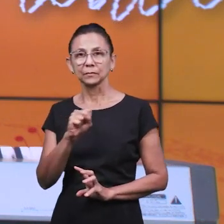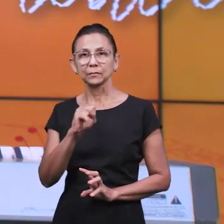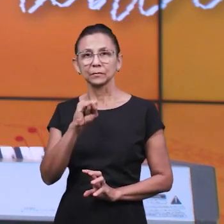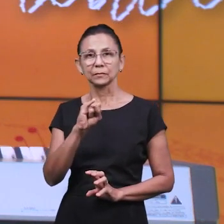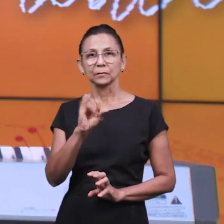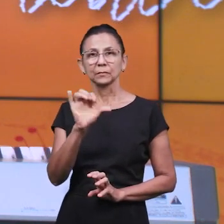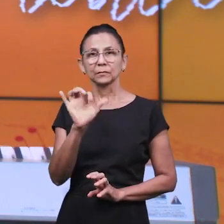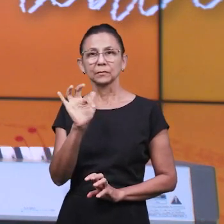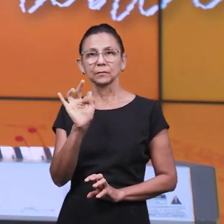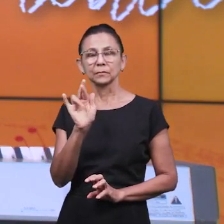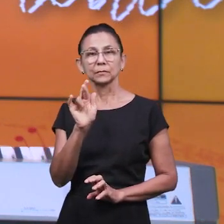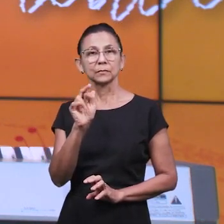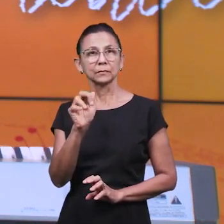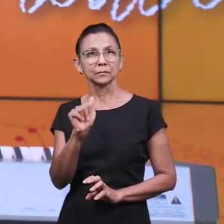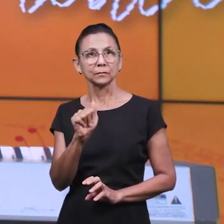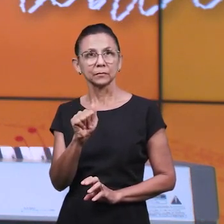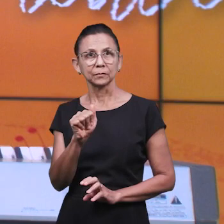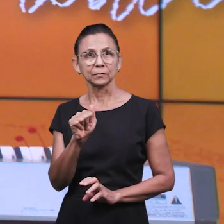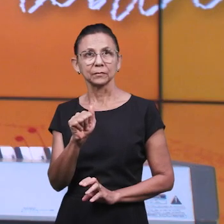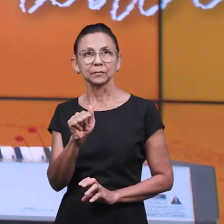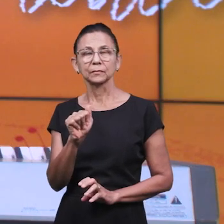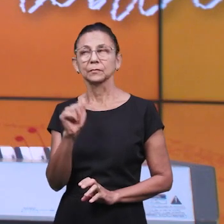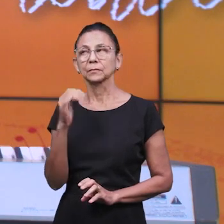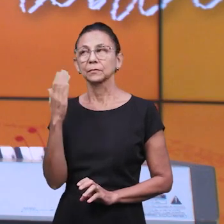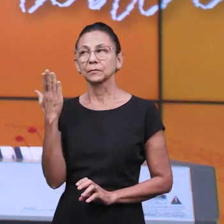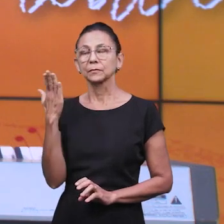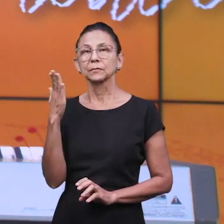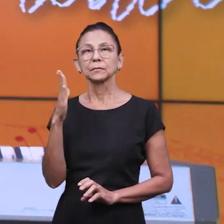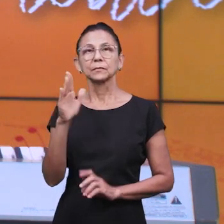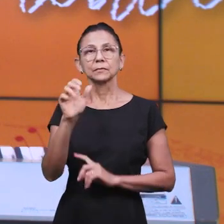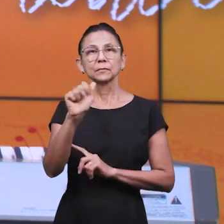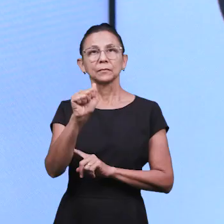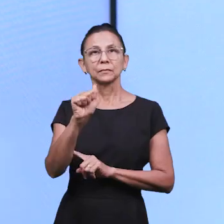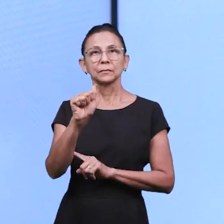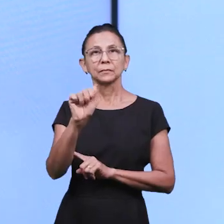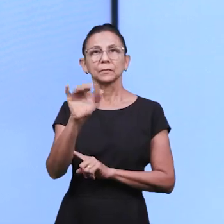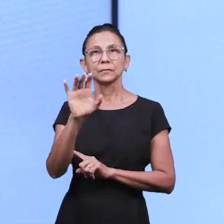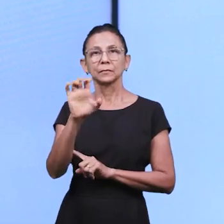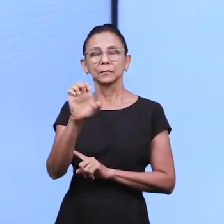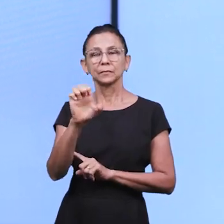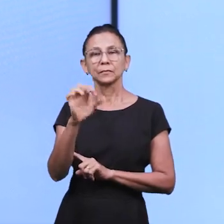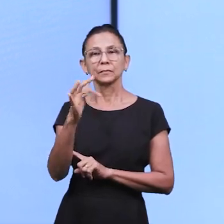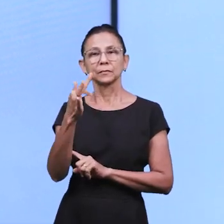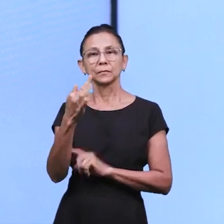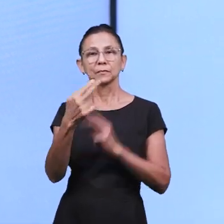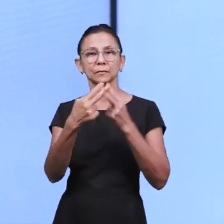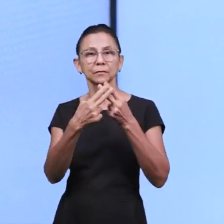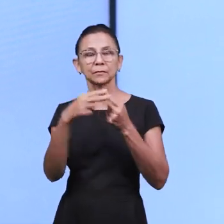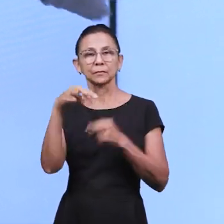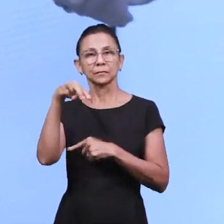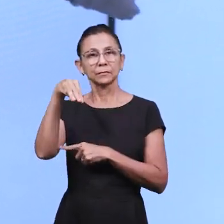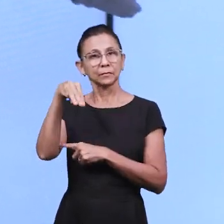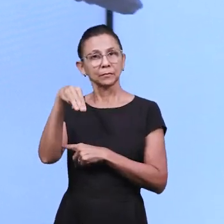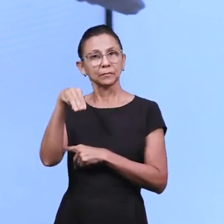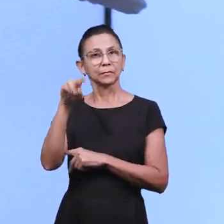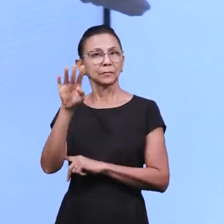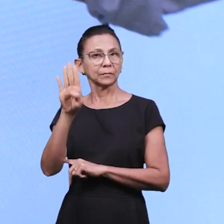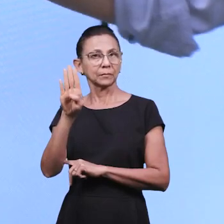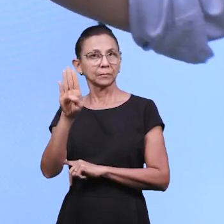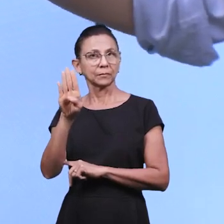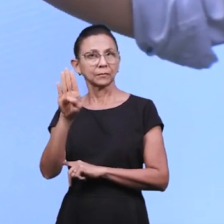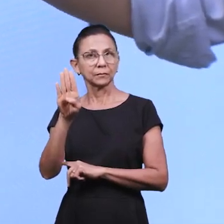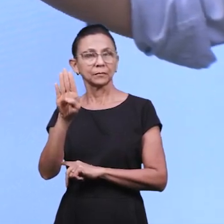mão esquerda. Aqui. A, E, F sustenido menor,